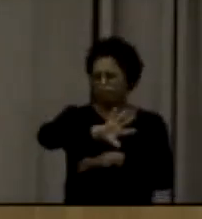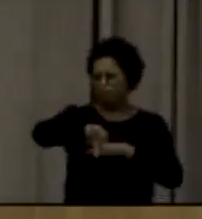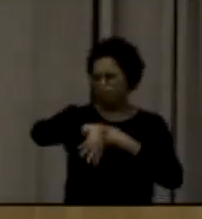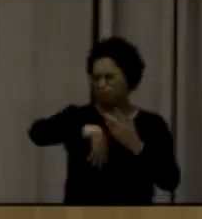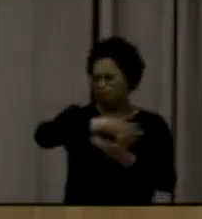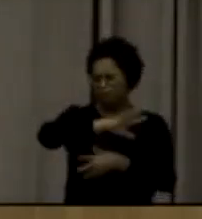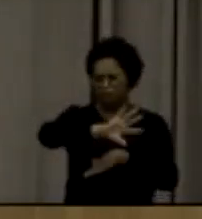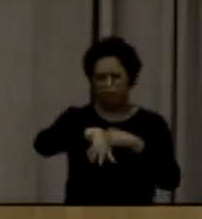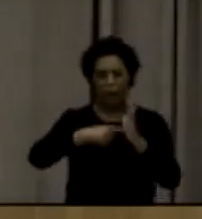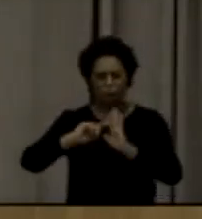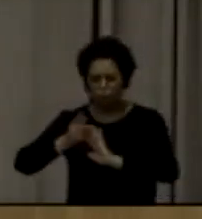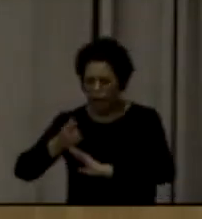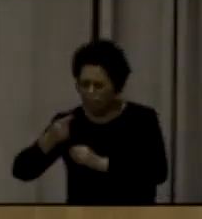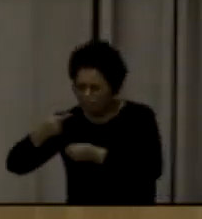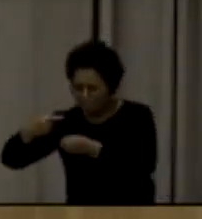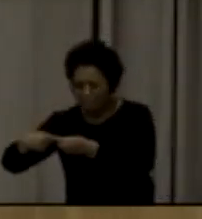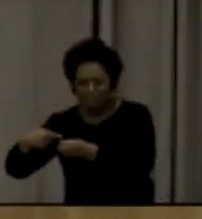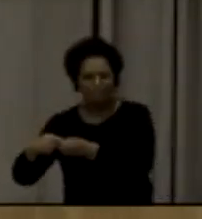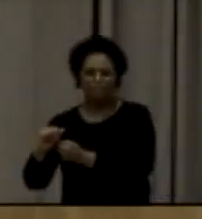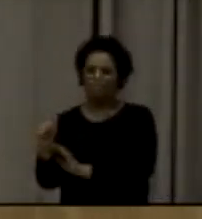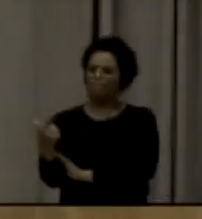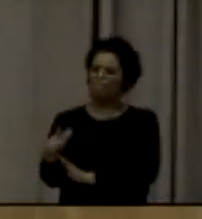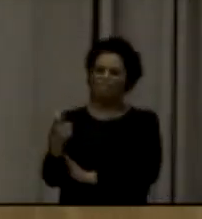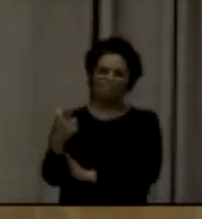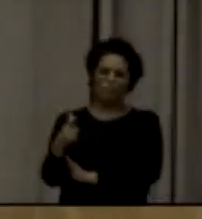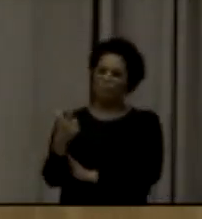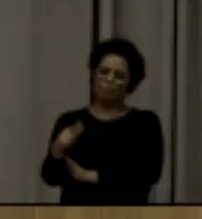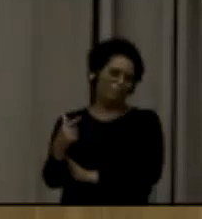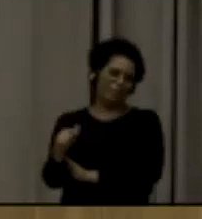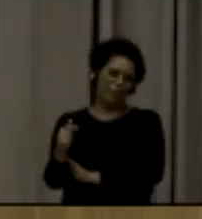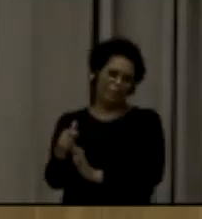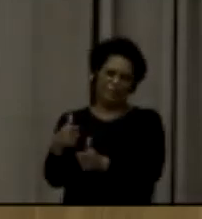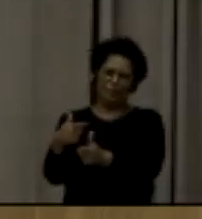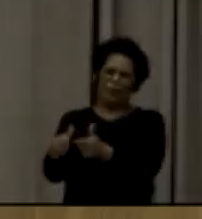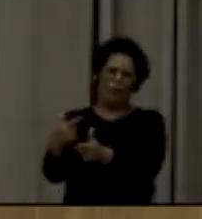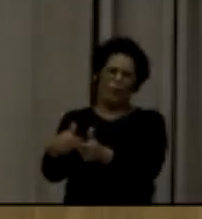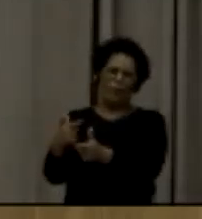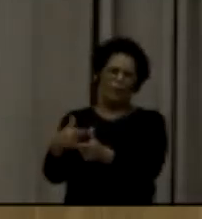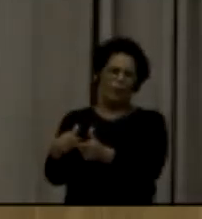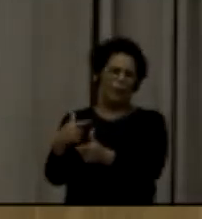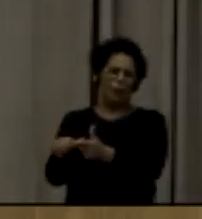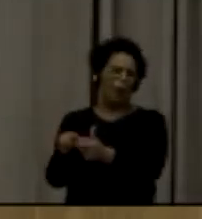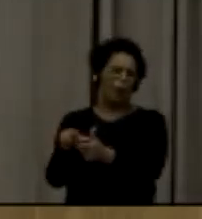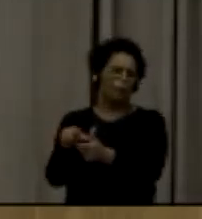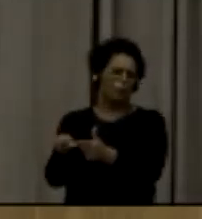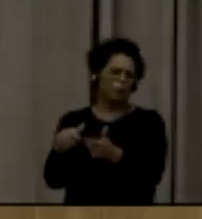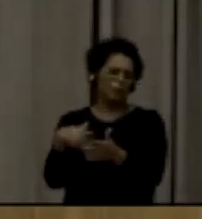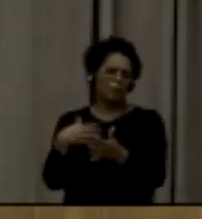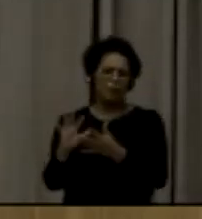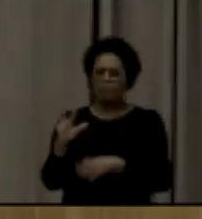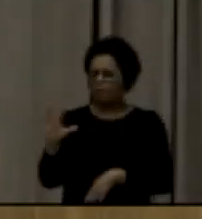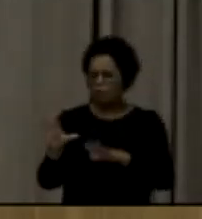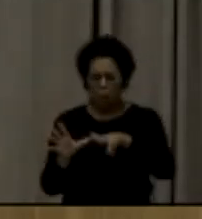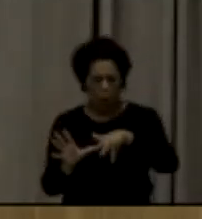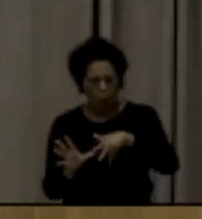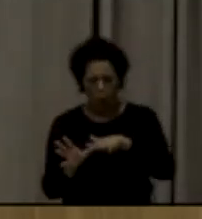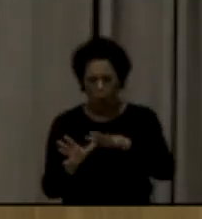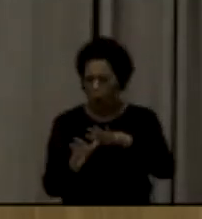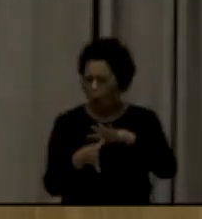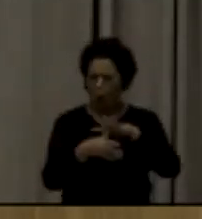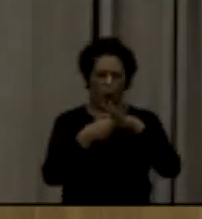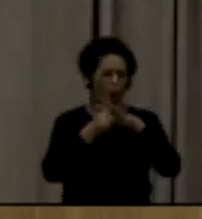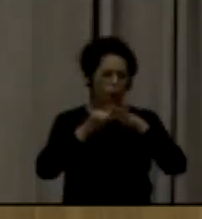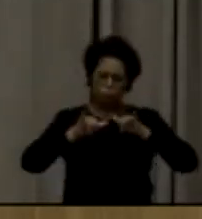província, não houve tragédia nos bairros pobres, não houve em Bruna, não houve nenhum tipo de saqueamento